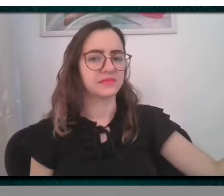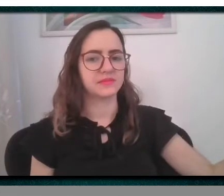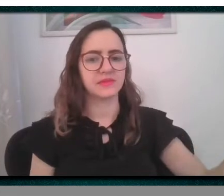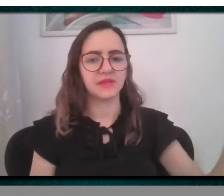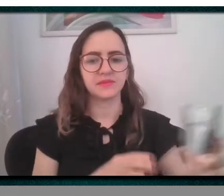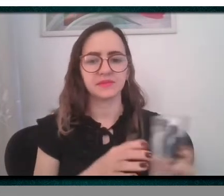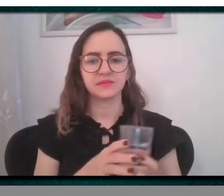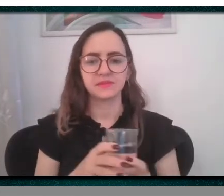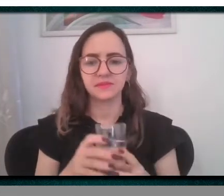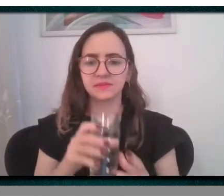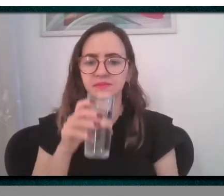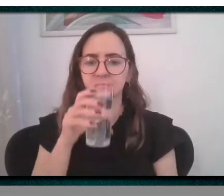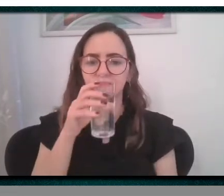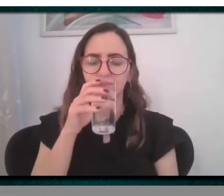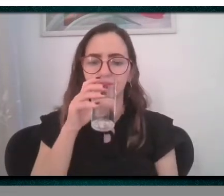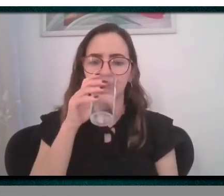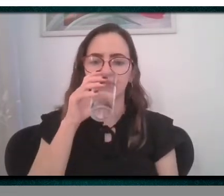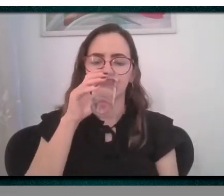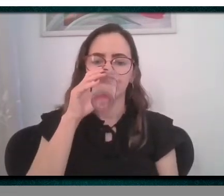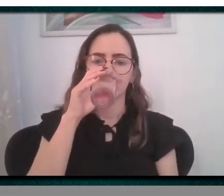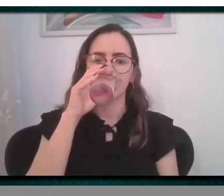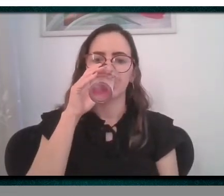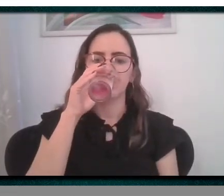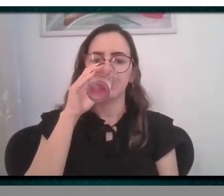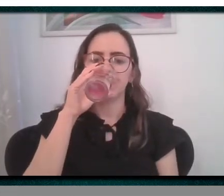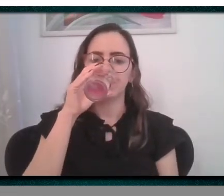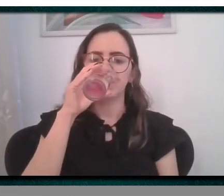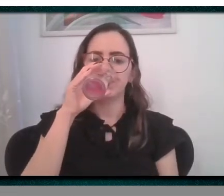E aí vou botar um